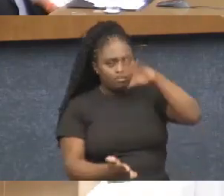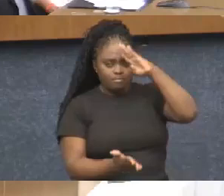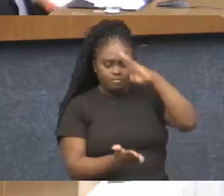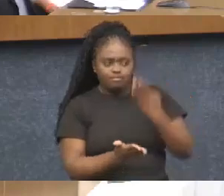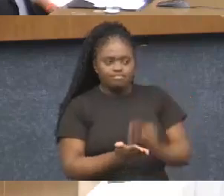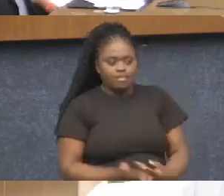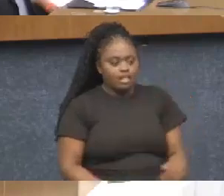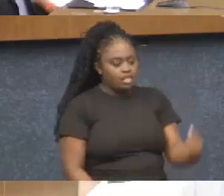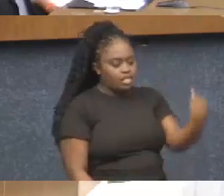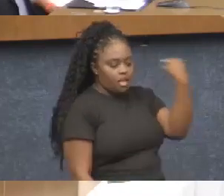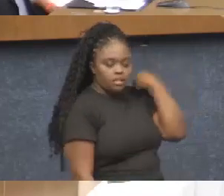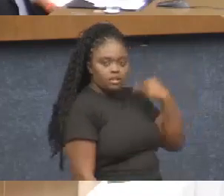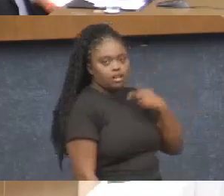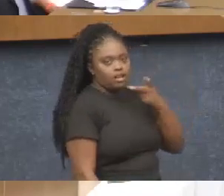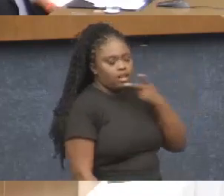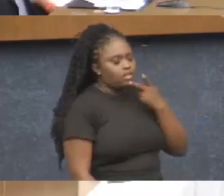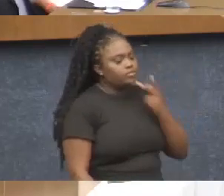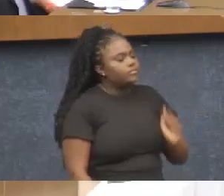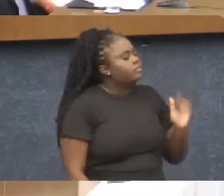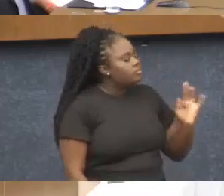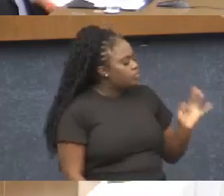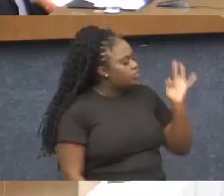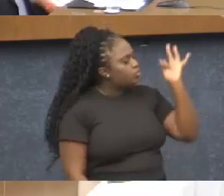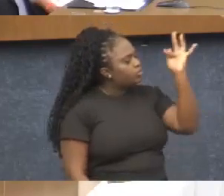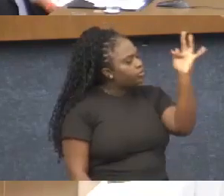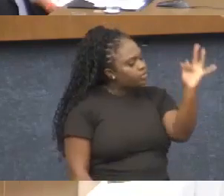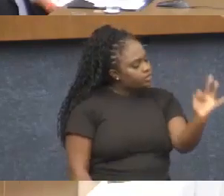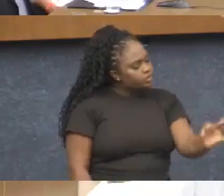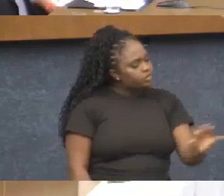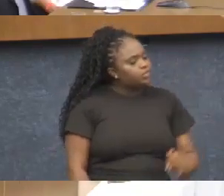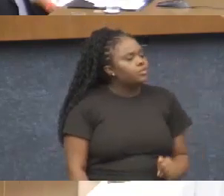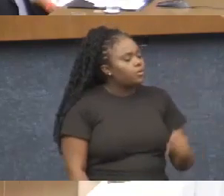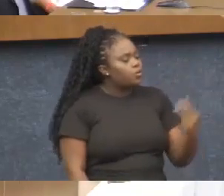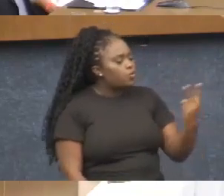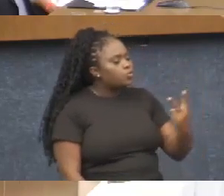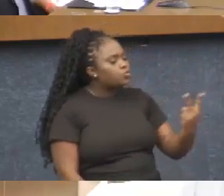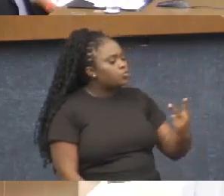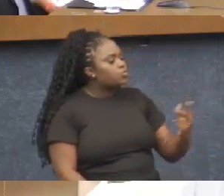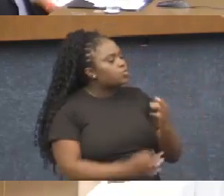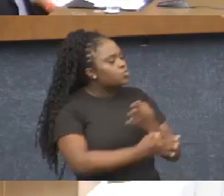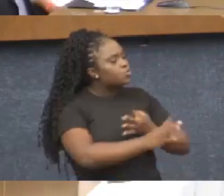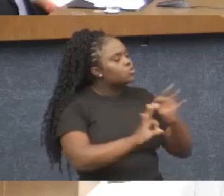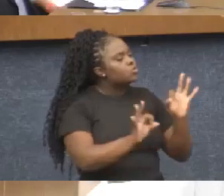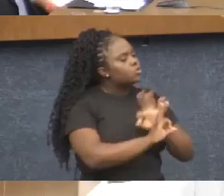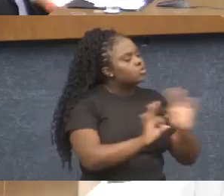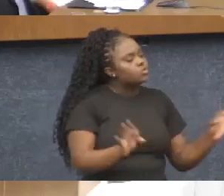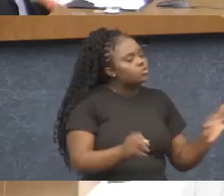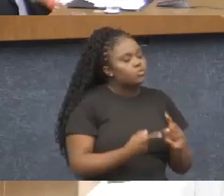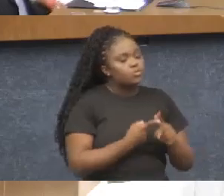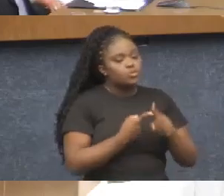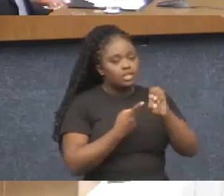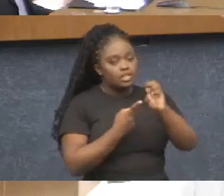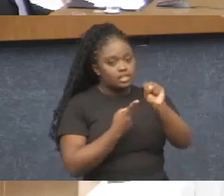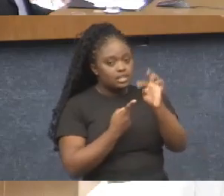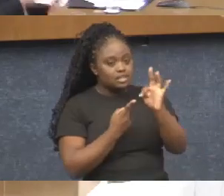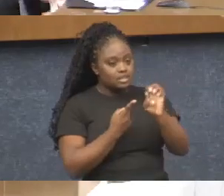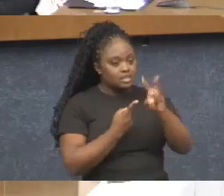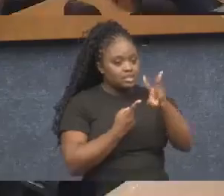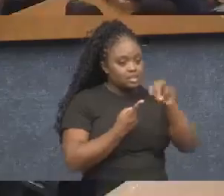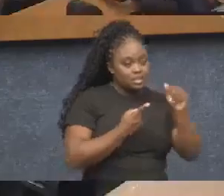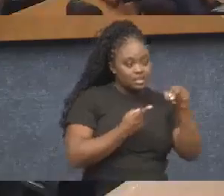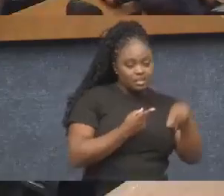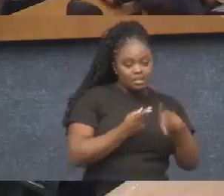Lá atrás, eu disse, no futuro, teremos 2 grandes comediantes, Estevam Gaipo e Everton Lima.